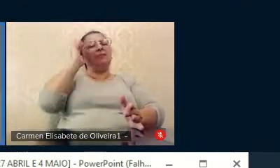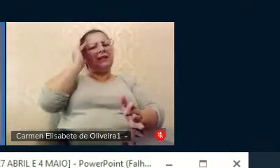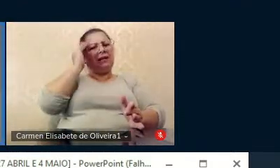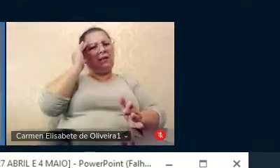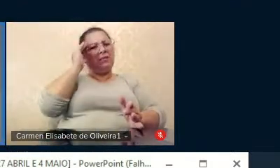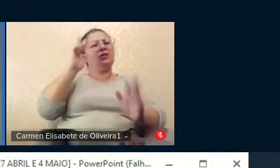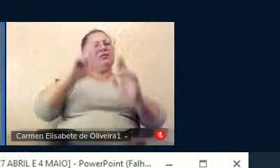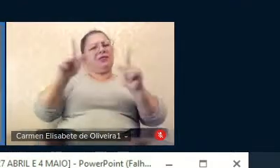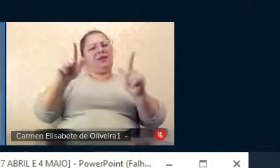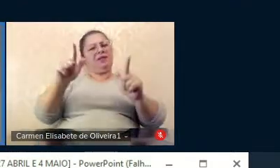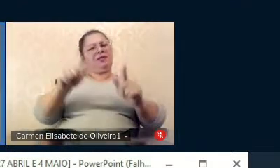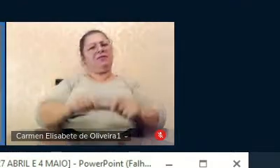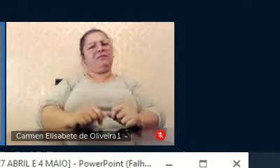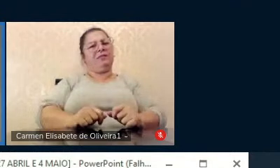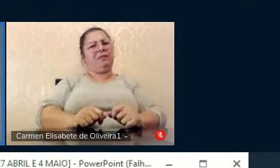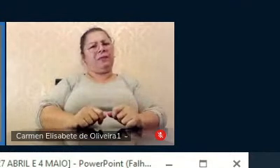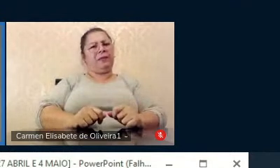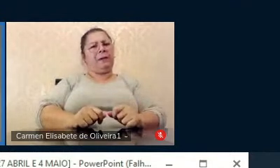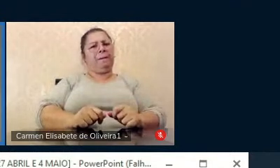um diferencial.